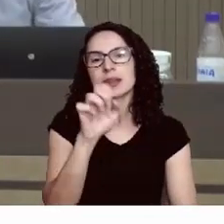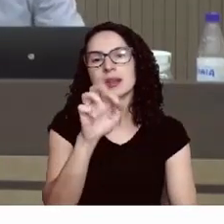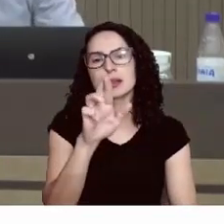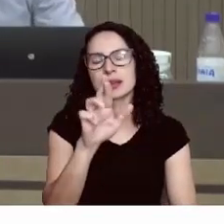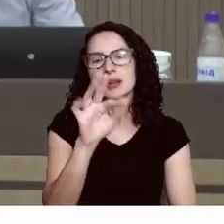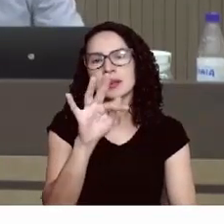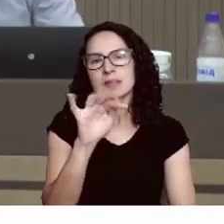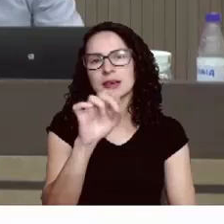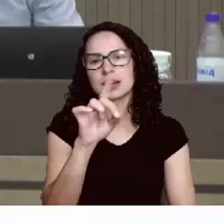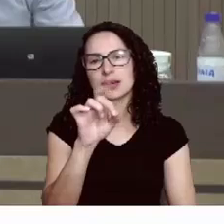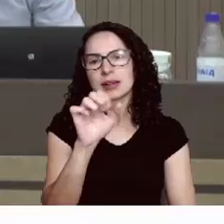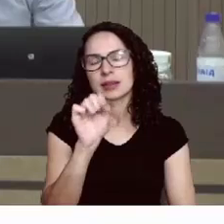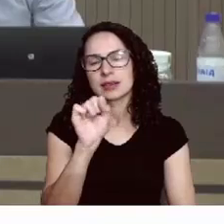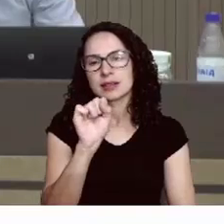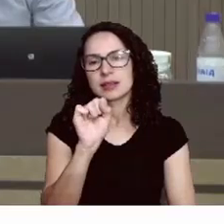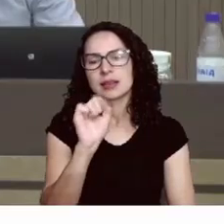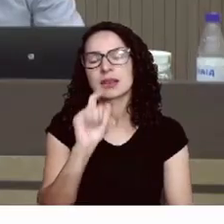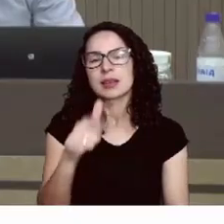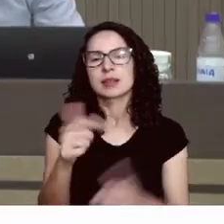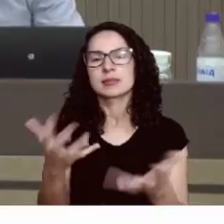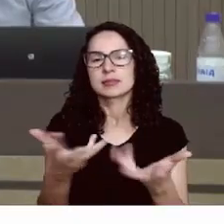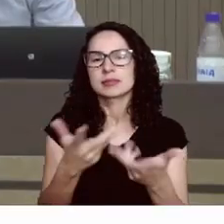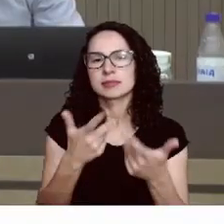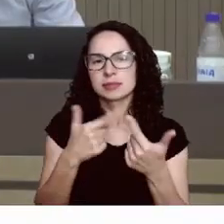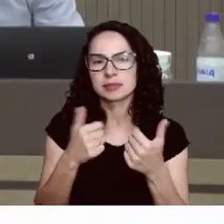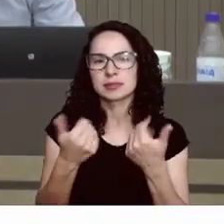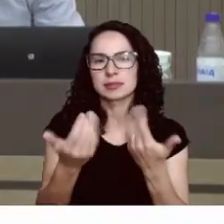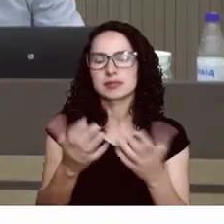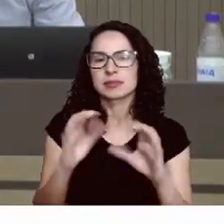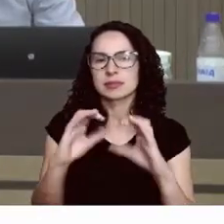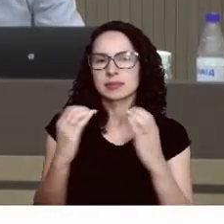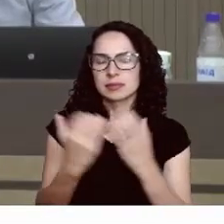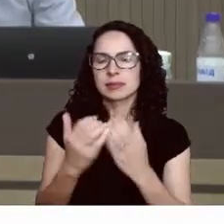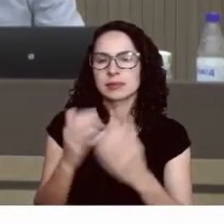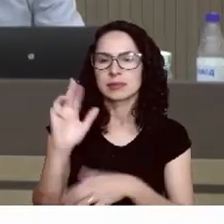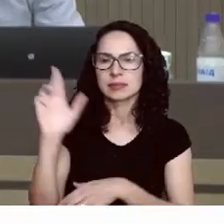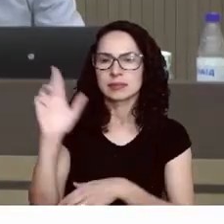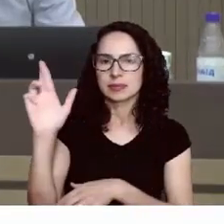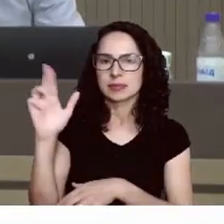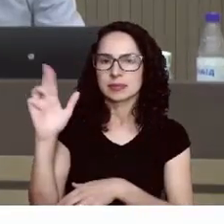seus relevantes serviços prestados à comunidade. Autoria, vereador Donizete da Farmácia.